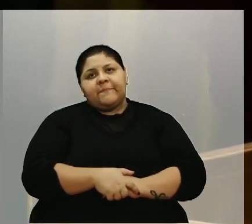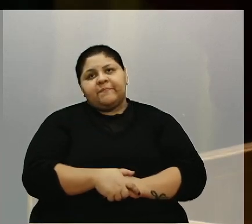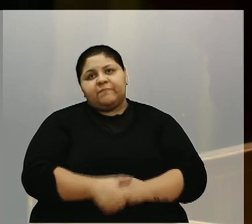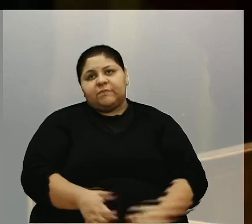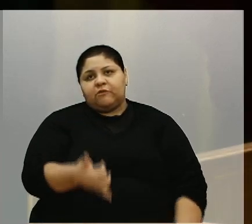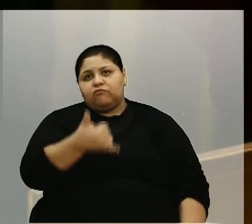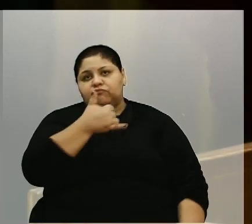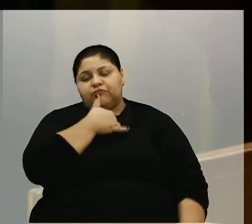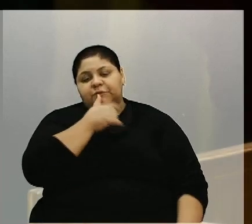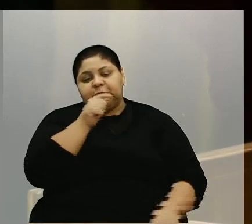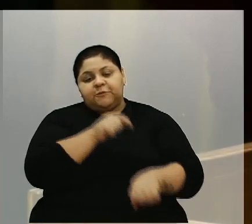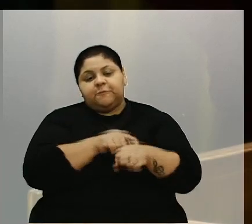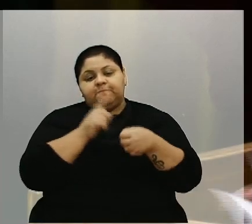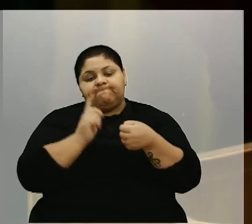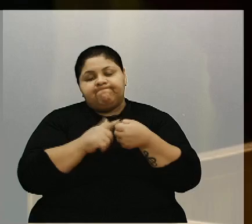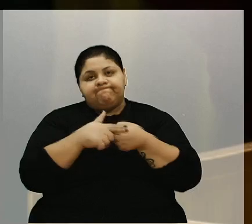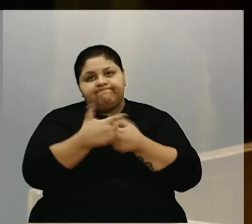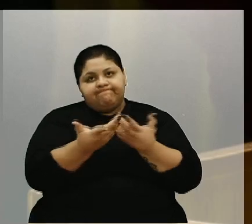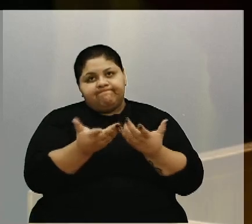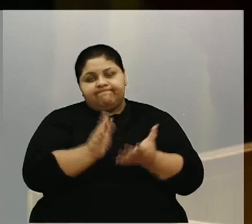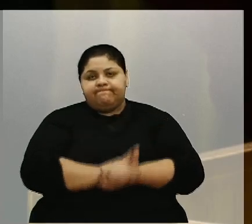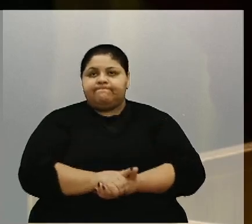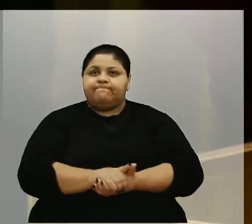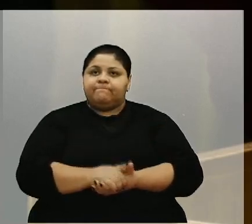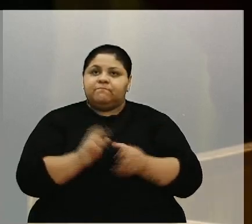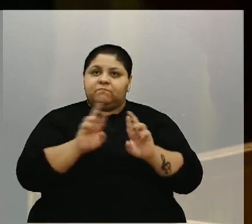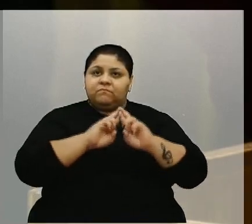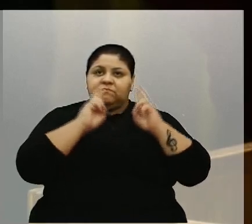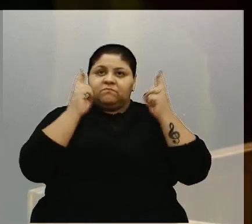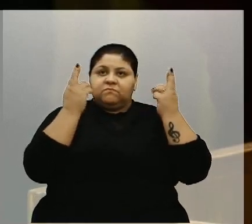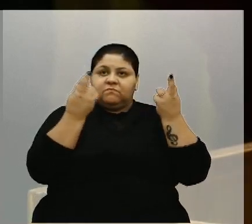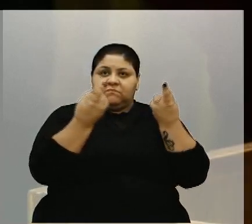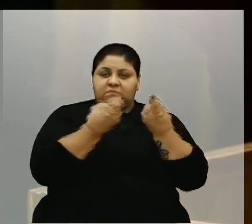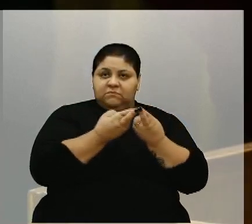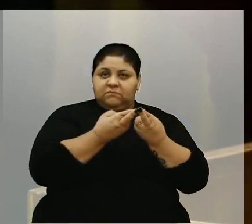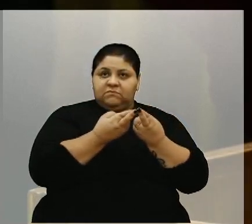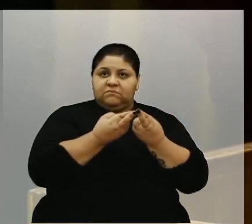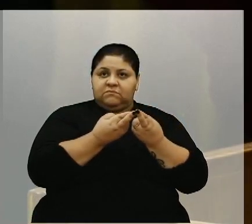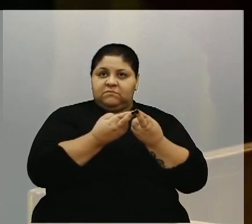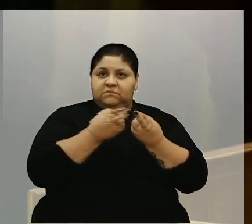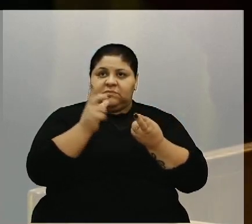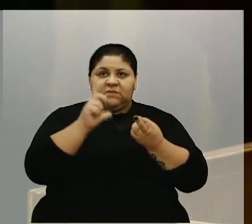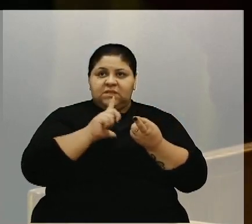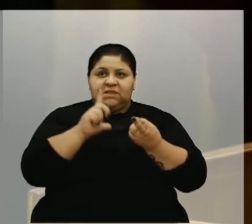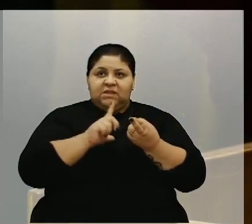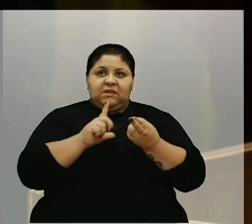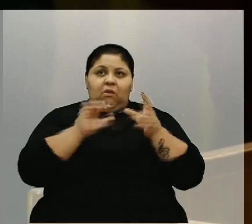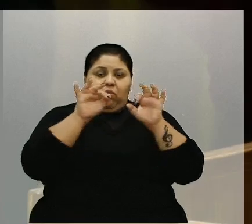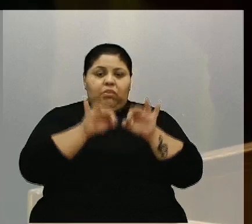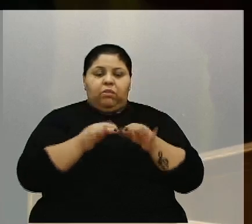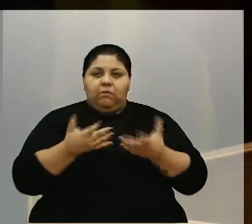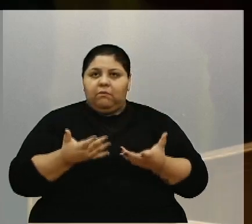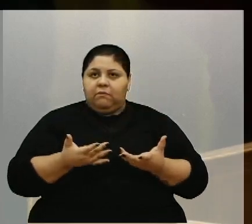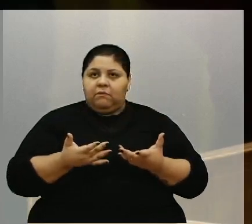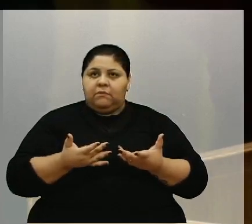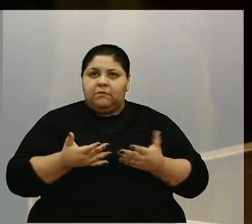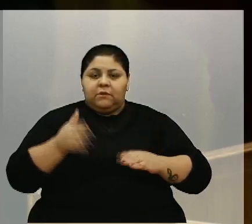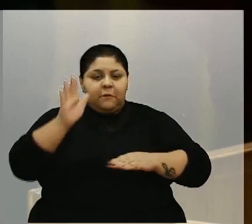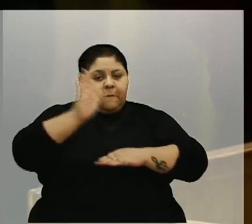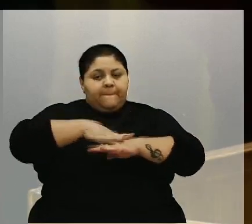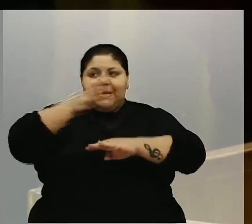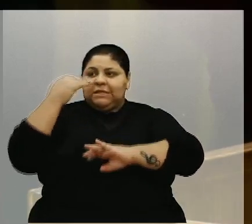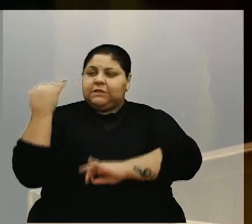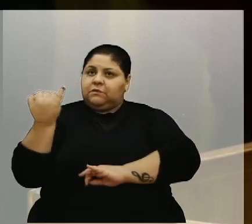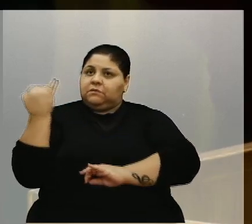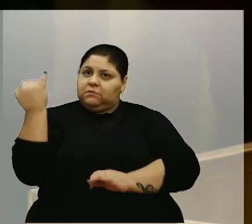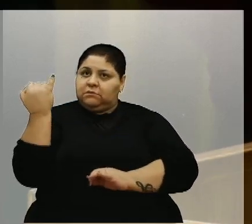Tristes tempos a nossa cidade vive, em que reuniões em convescotes mal resolvidos são mais